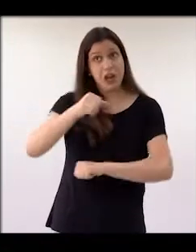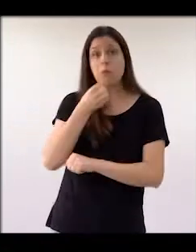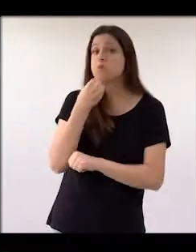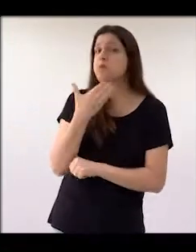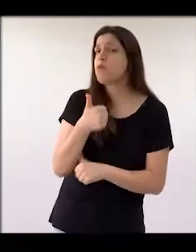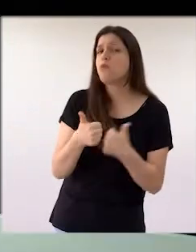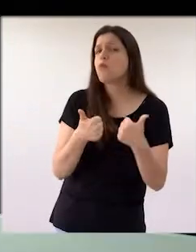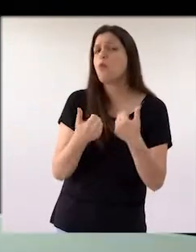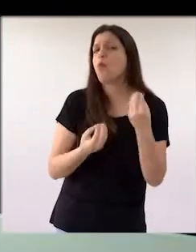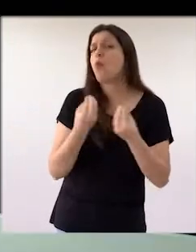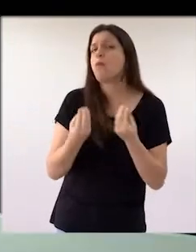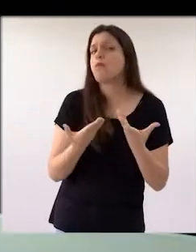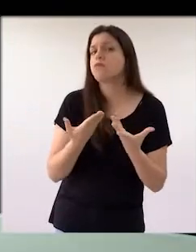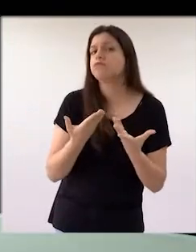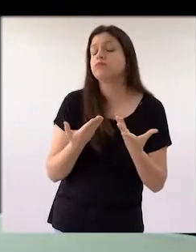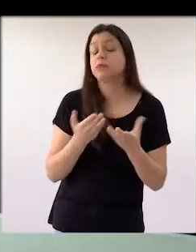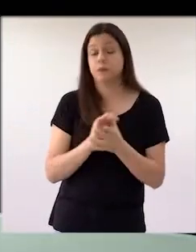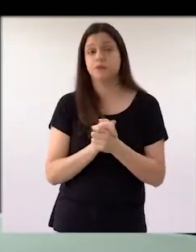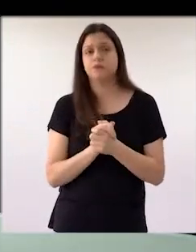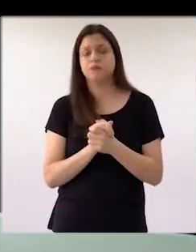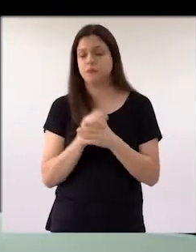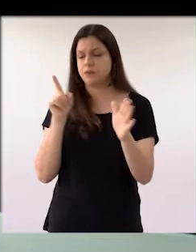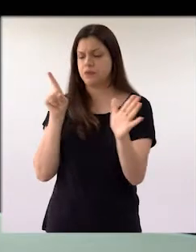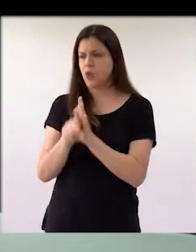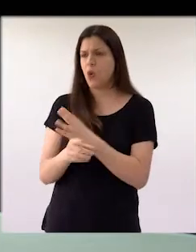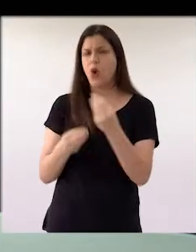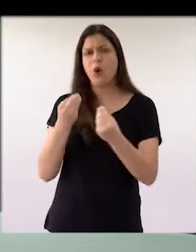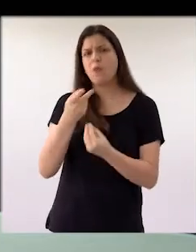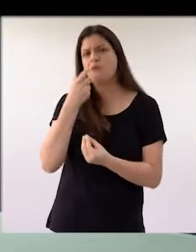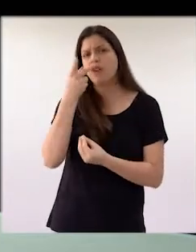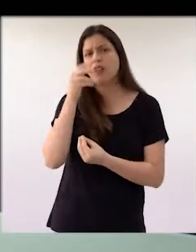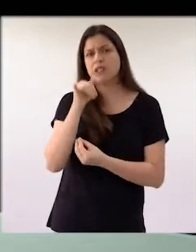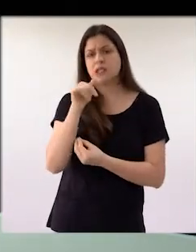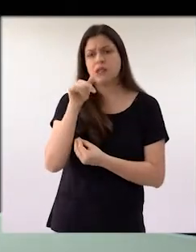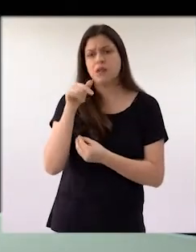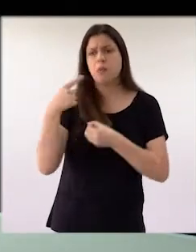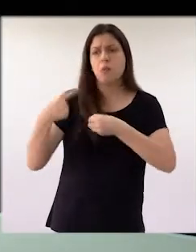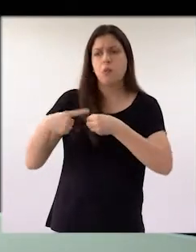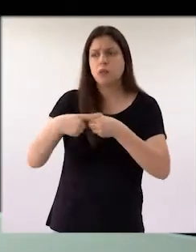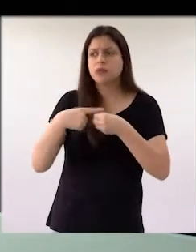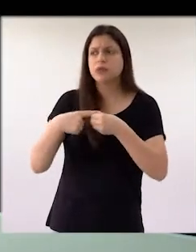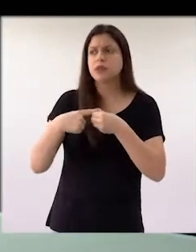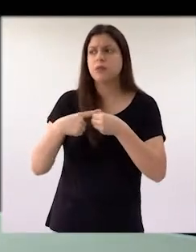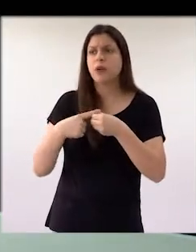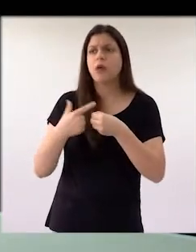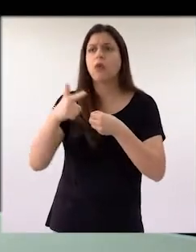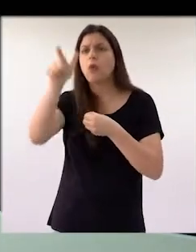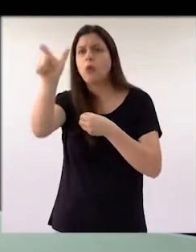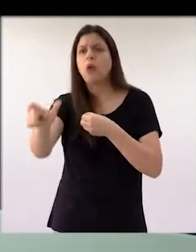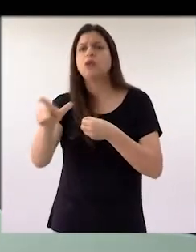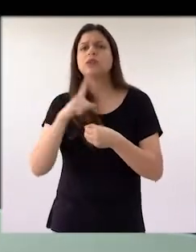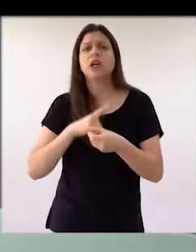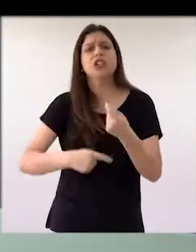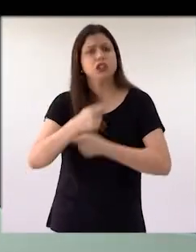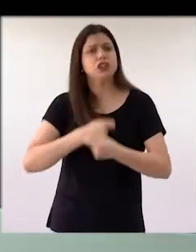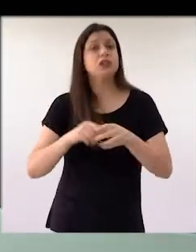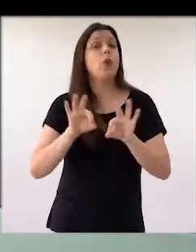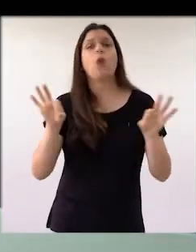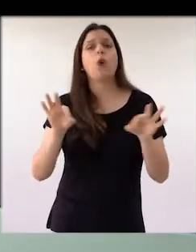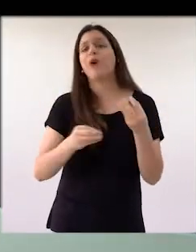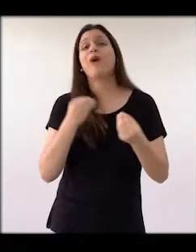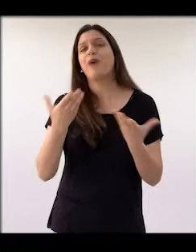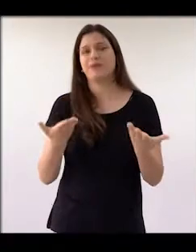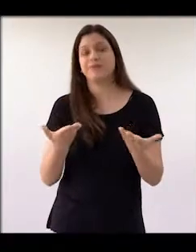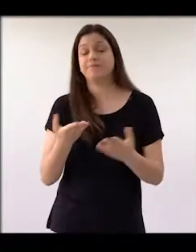essa eficiência. E como é que a gente pode dizer que concessionária do município tal tem a sua gestão